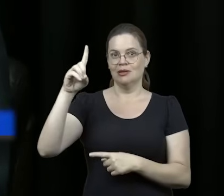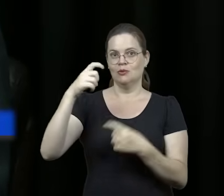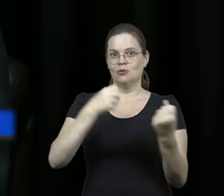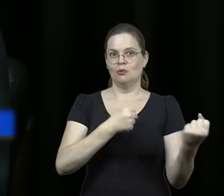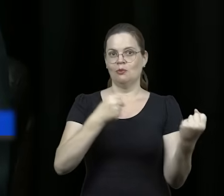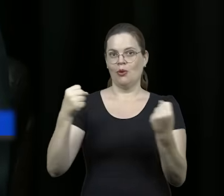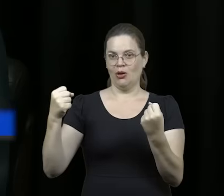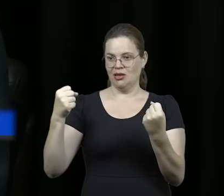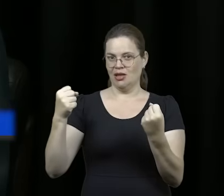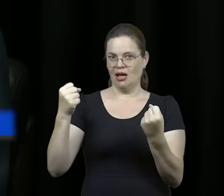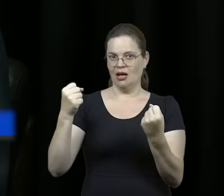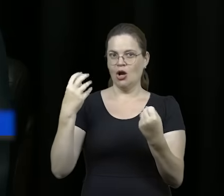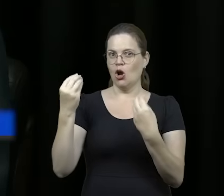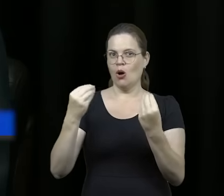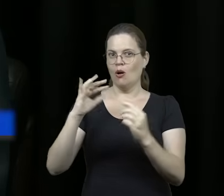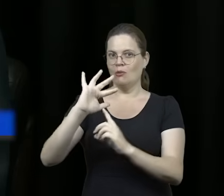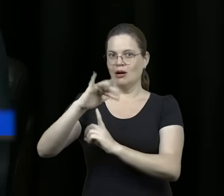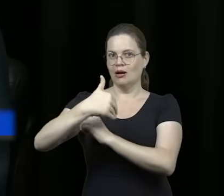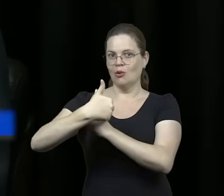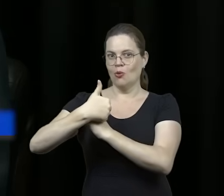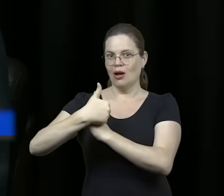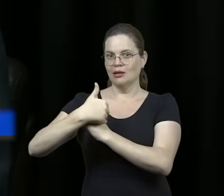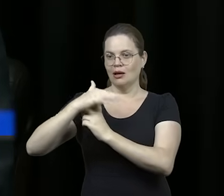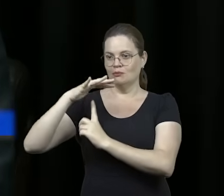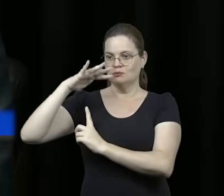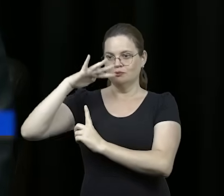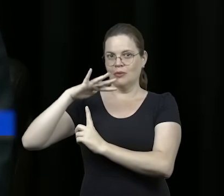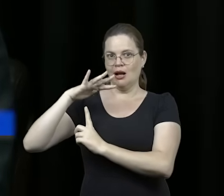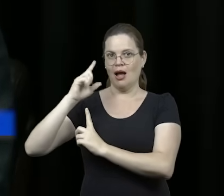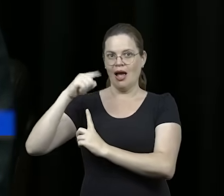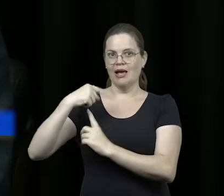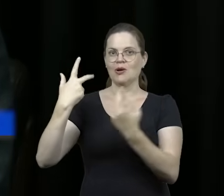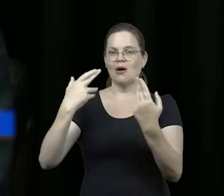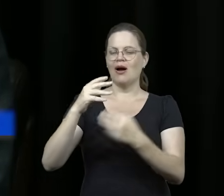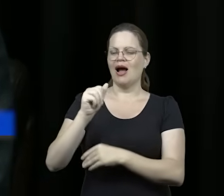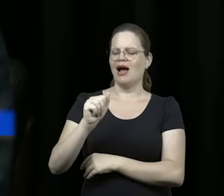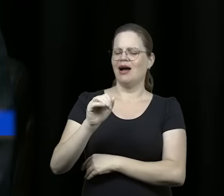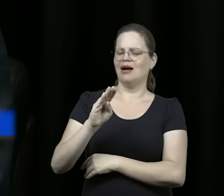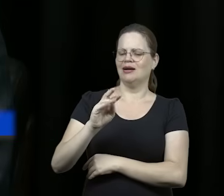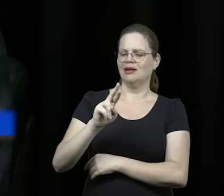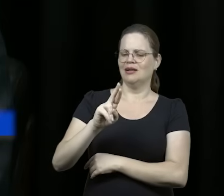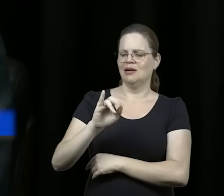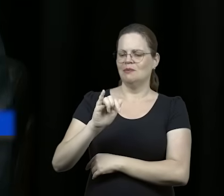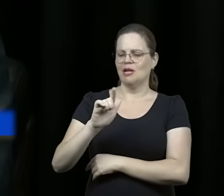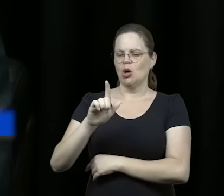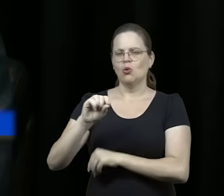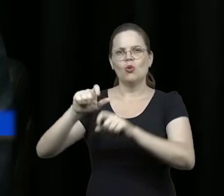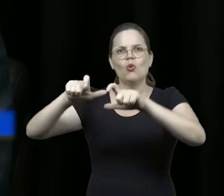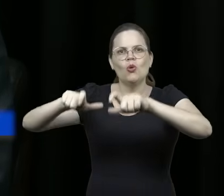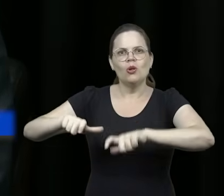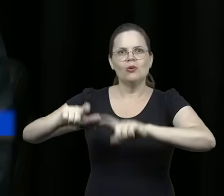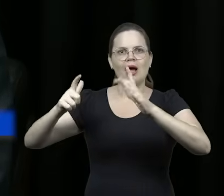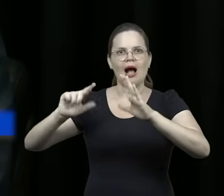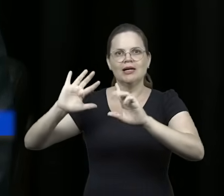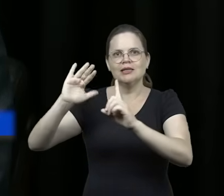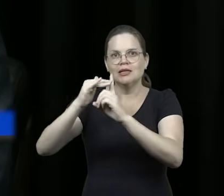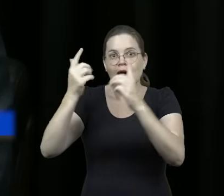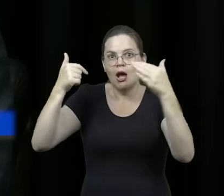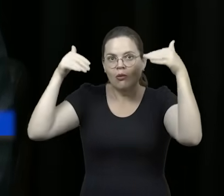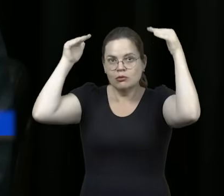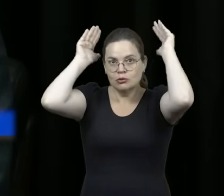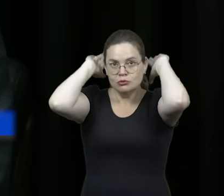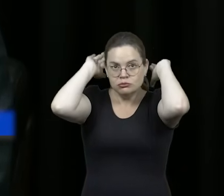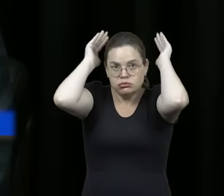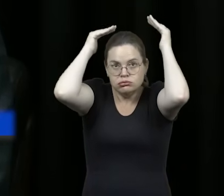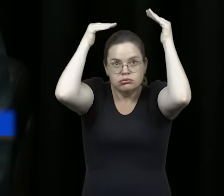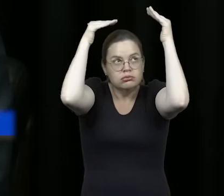um abrigo? Então, quando começa o salmo, que é um salmo só de promessa, é um salmo de glória, que o